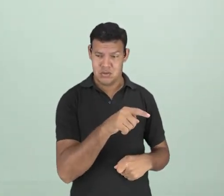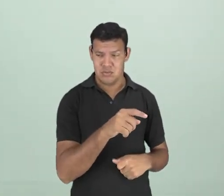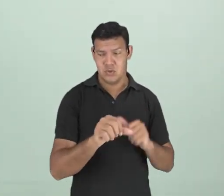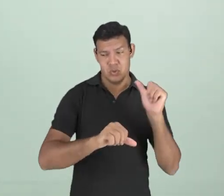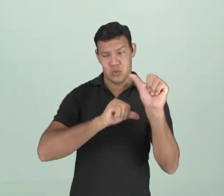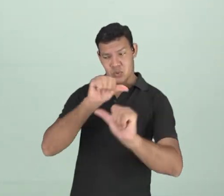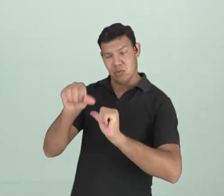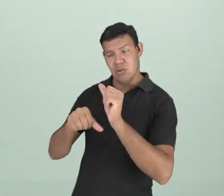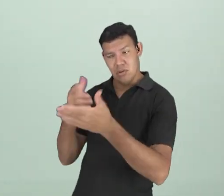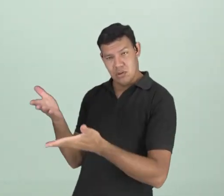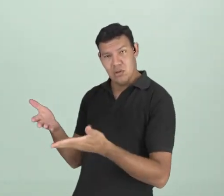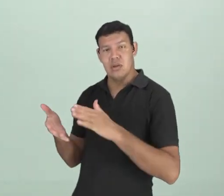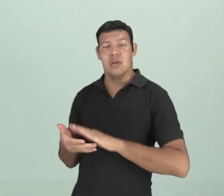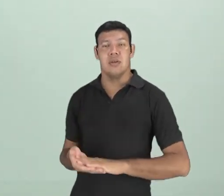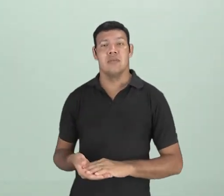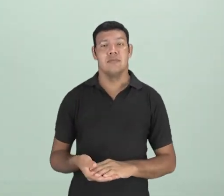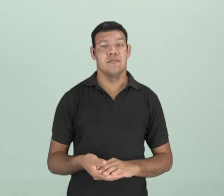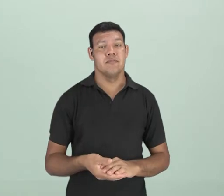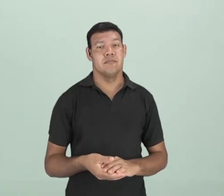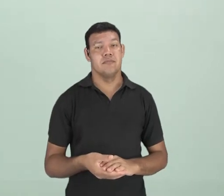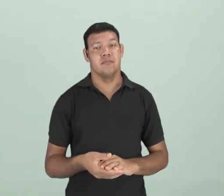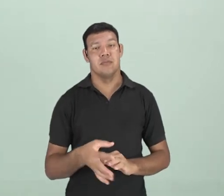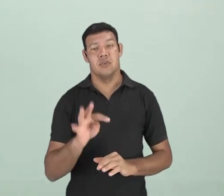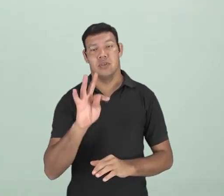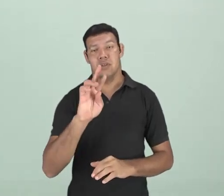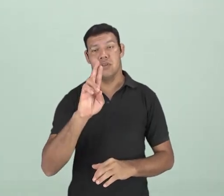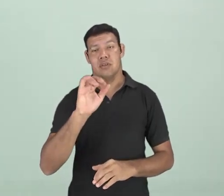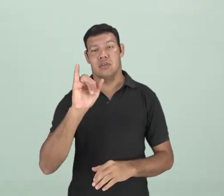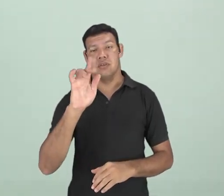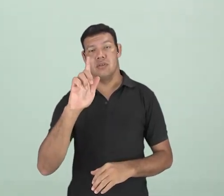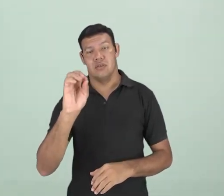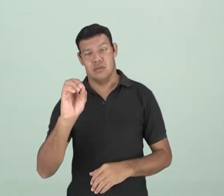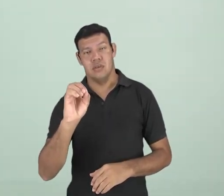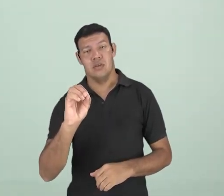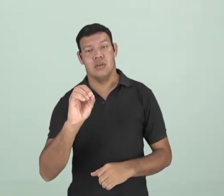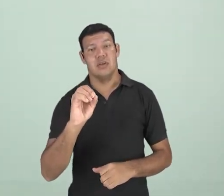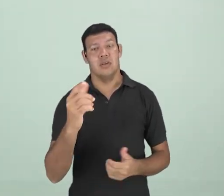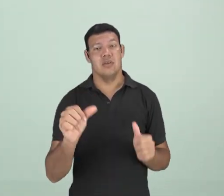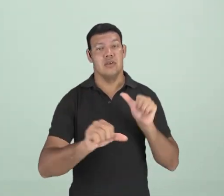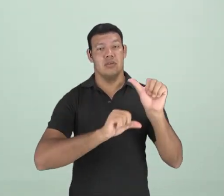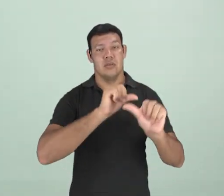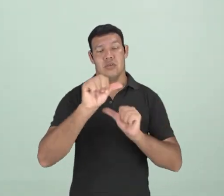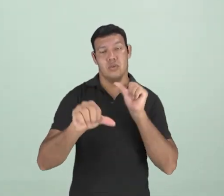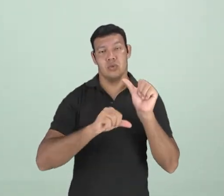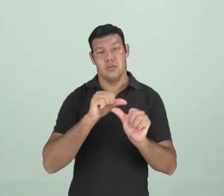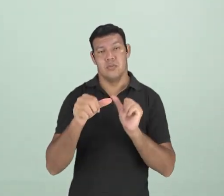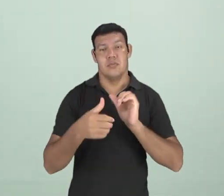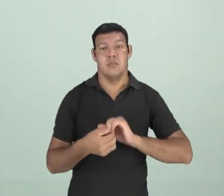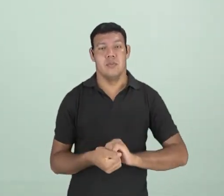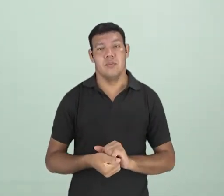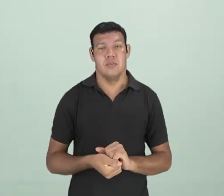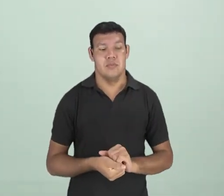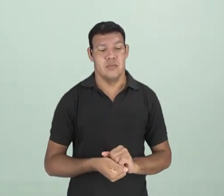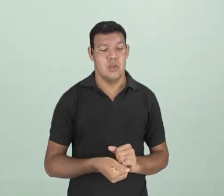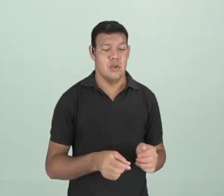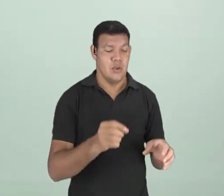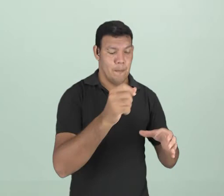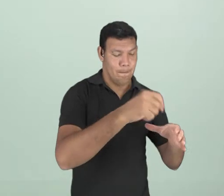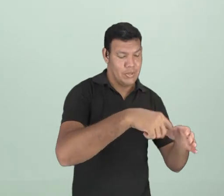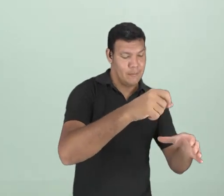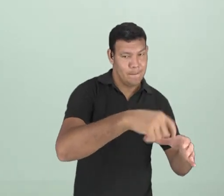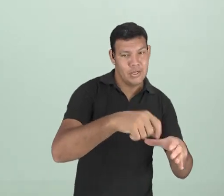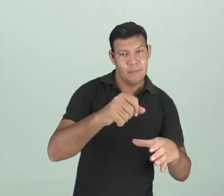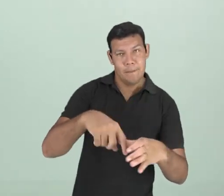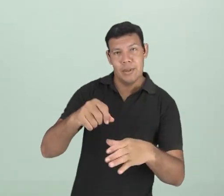troca. Por exemplo, o trigo é um produtor de trigo que trocava aquilo que ele produzia, que